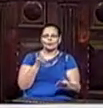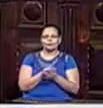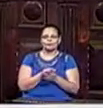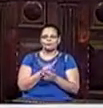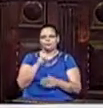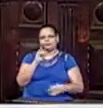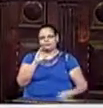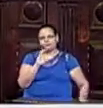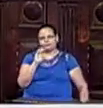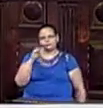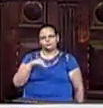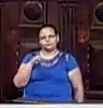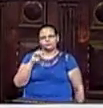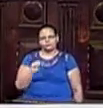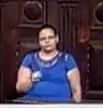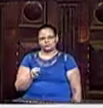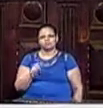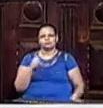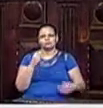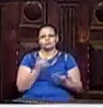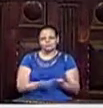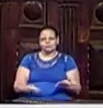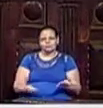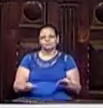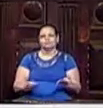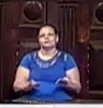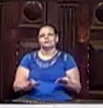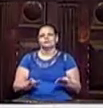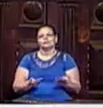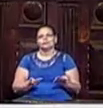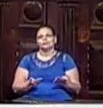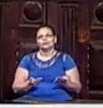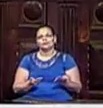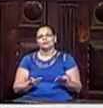ICMS e a perda derivada